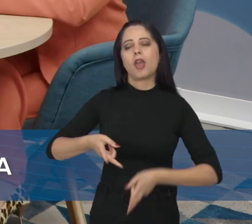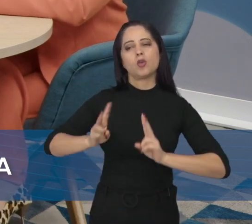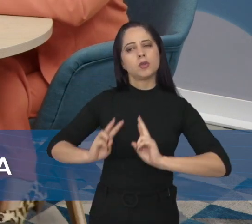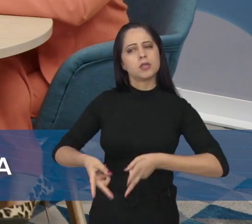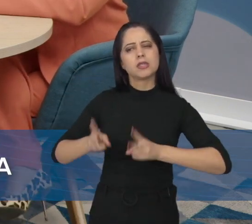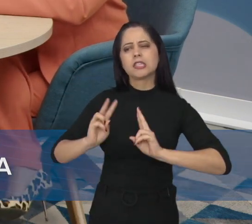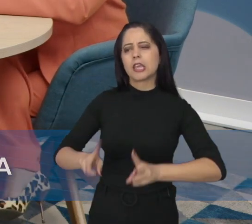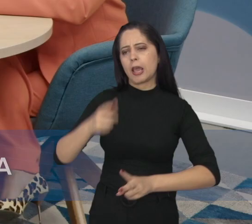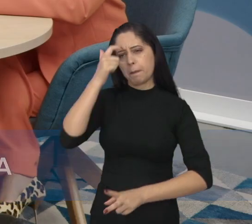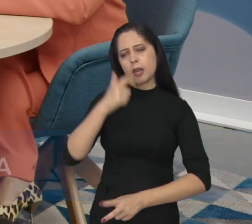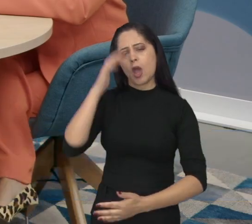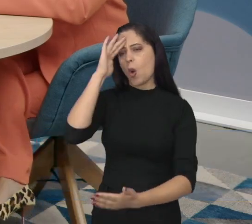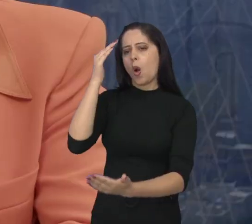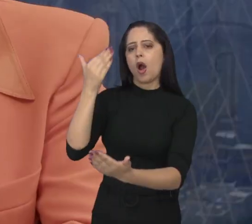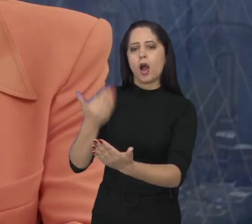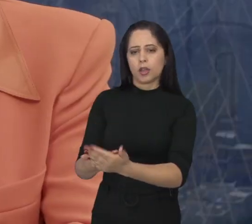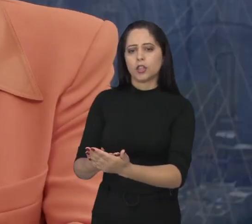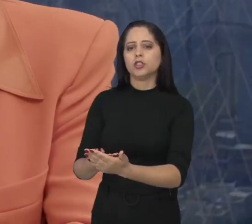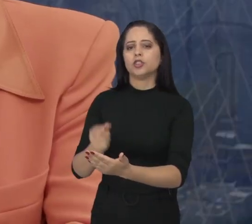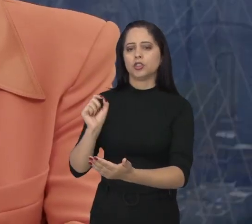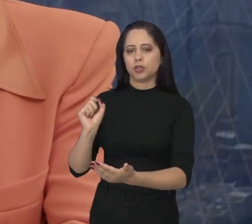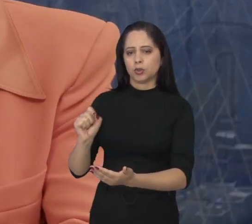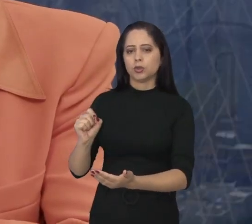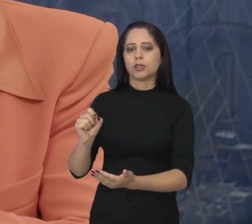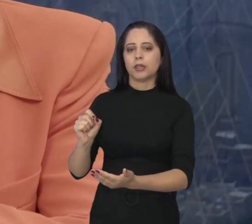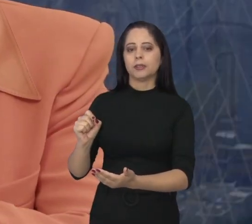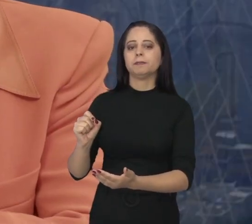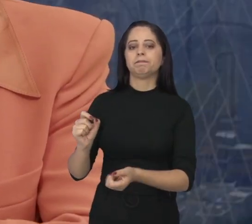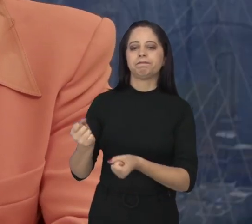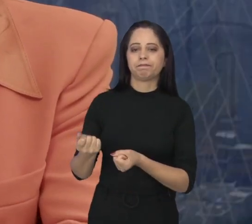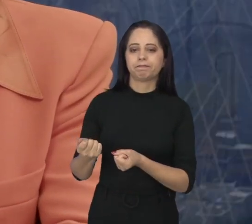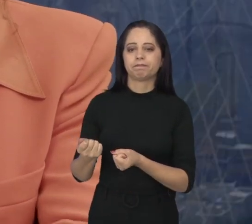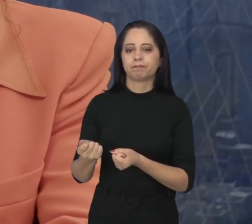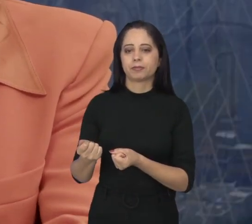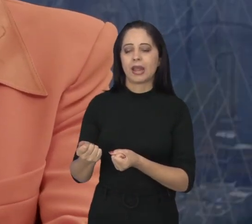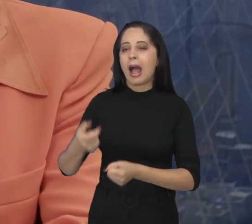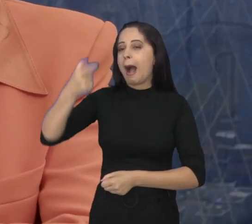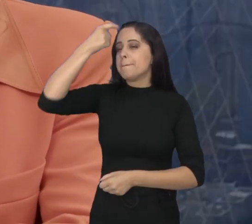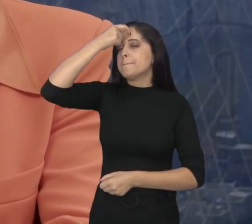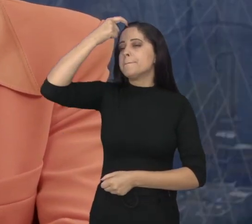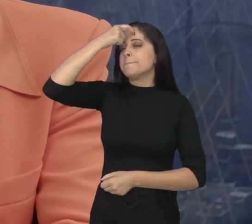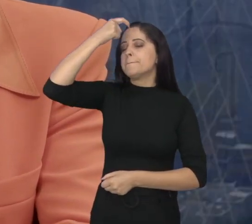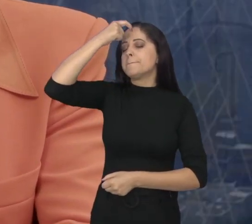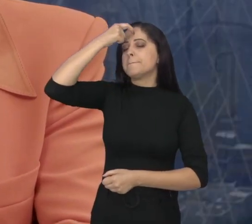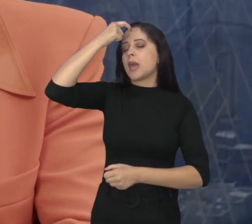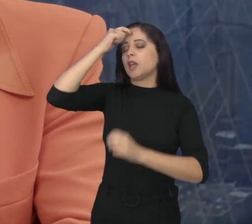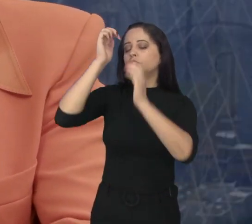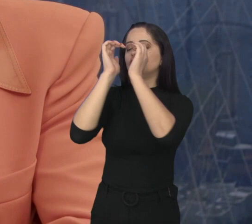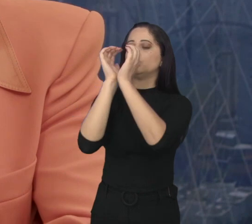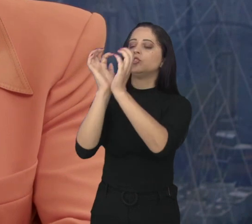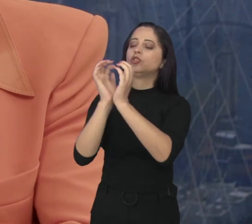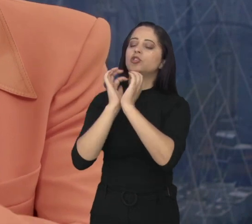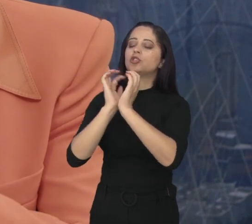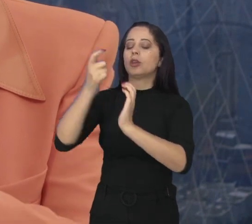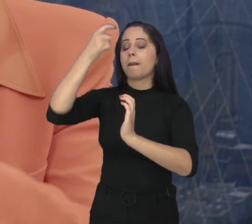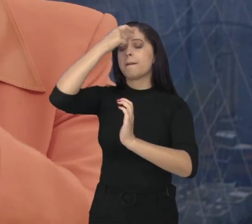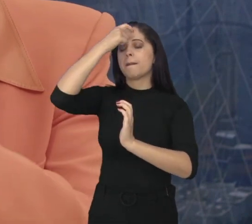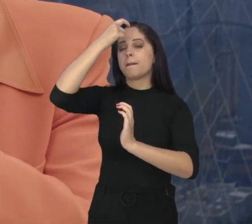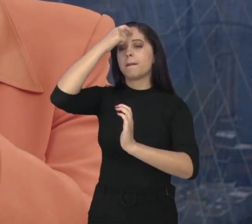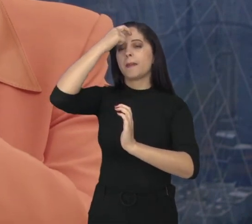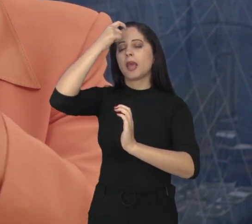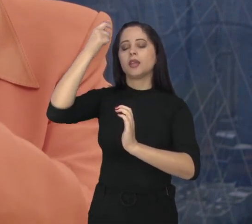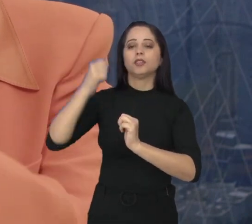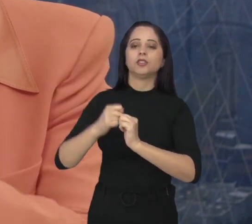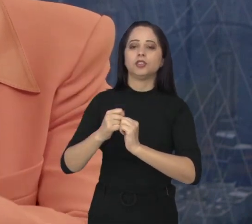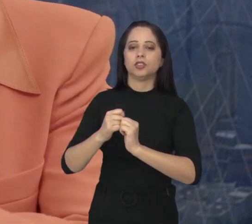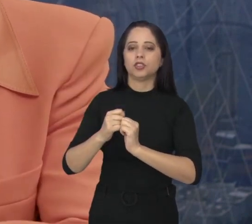tenho acreditado no que eu aprendo com o Viktor Frankl. Ele diz que na mente humana, quando a gente,